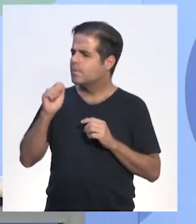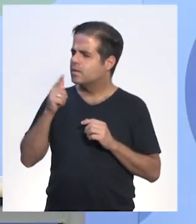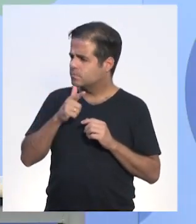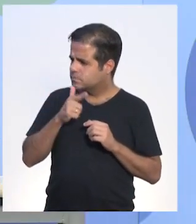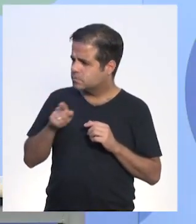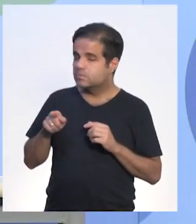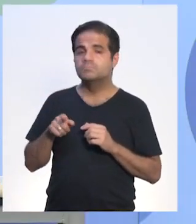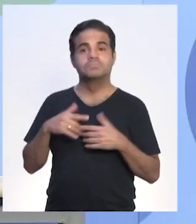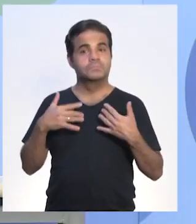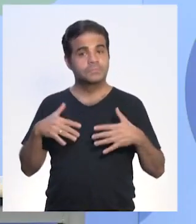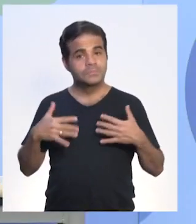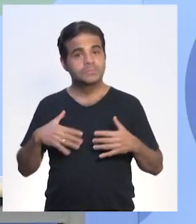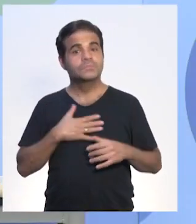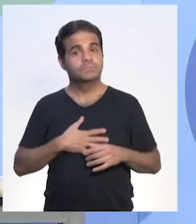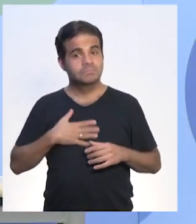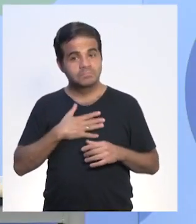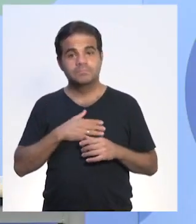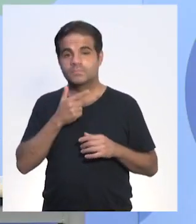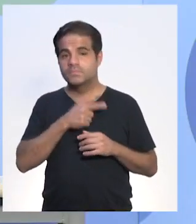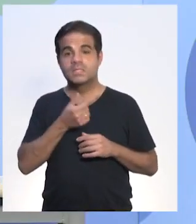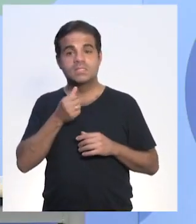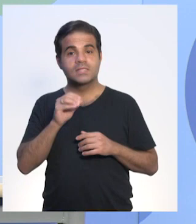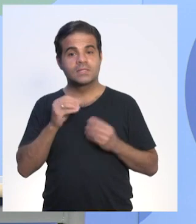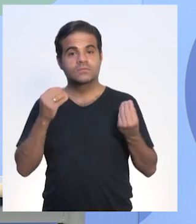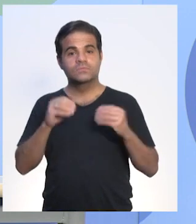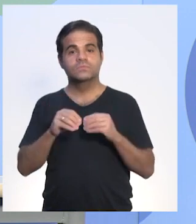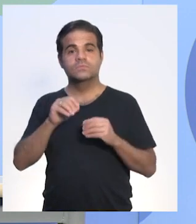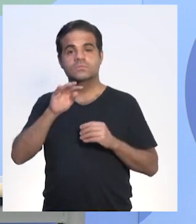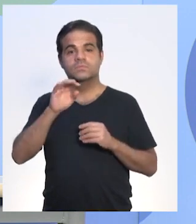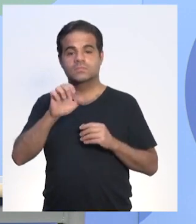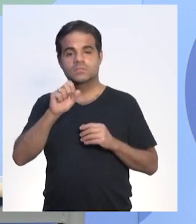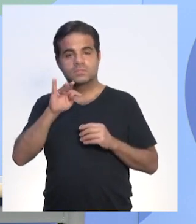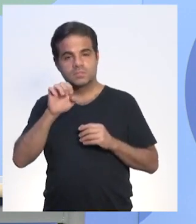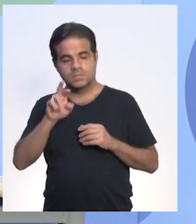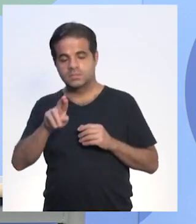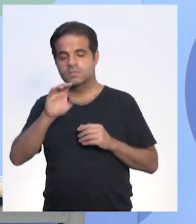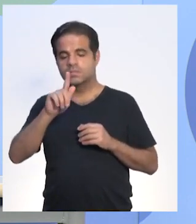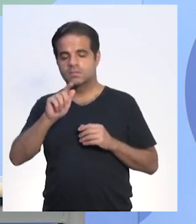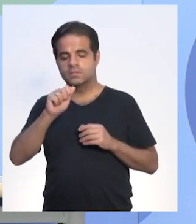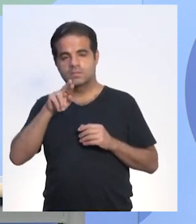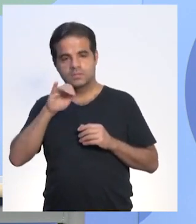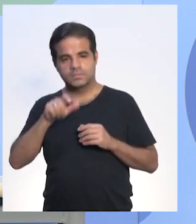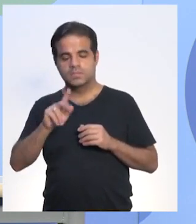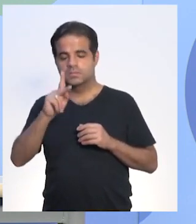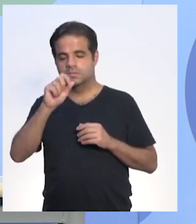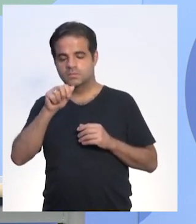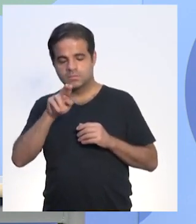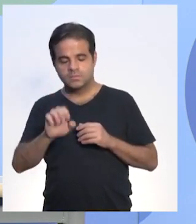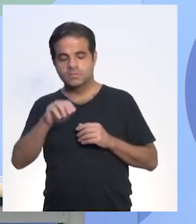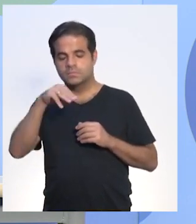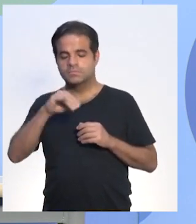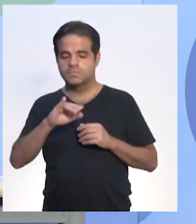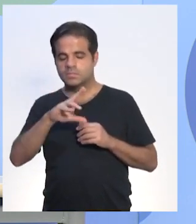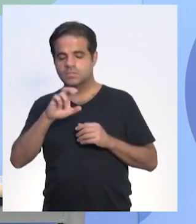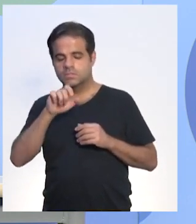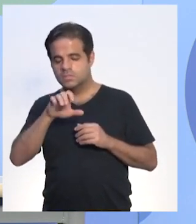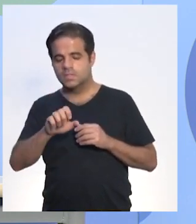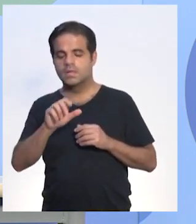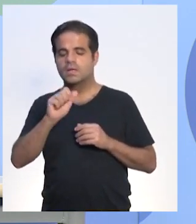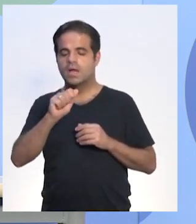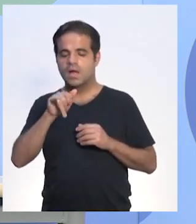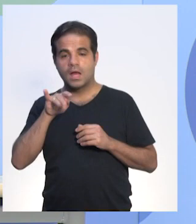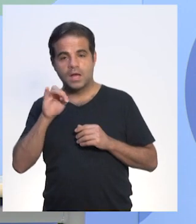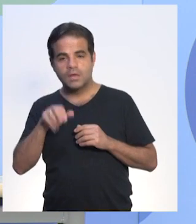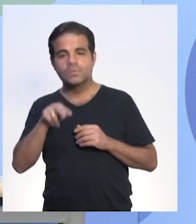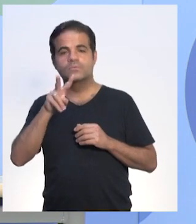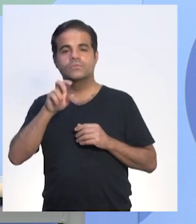gostei de ver, eles colocaram 60. Quem colocou isso, por exemplo? A Esther, o Gabriel, o Cauê, a Michele, o Ailton,